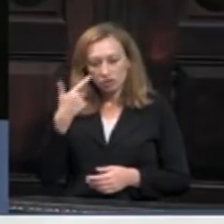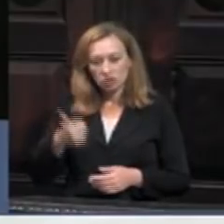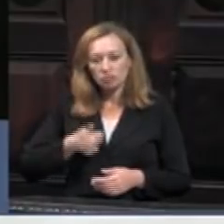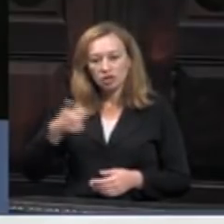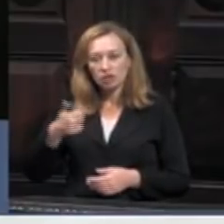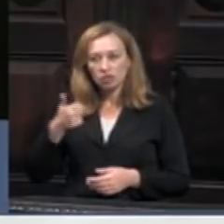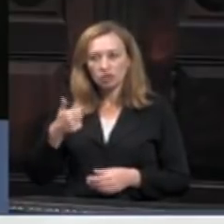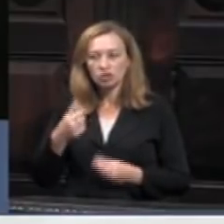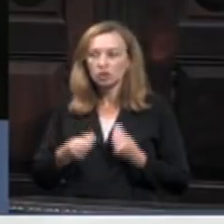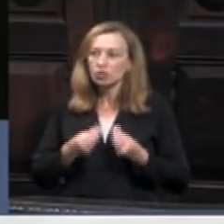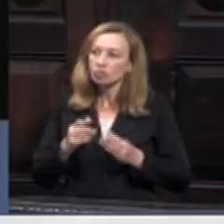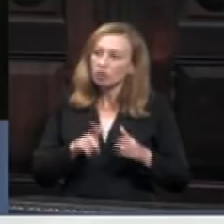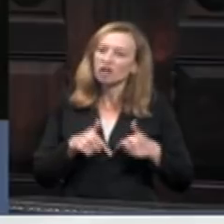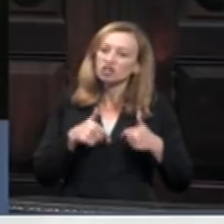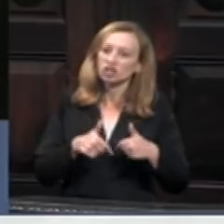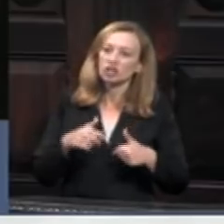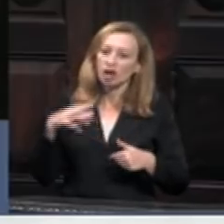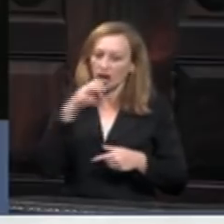essa questão,